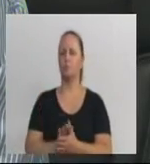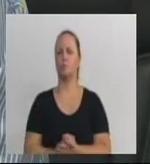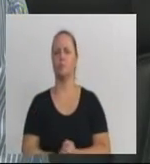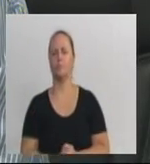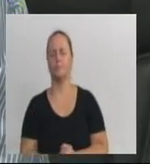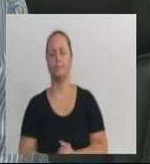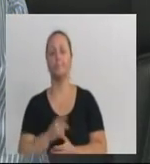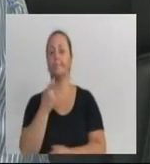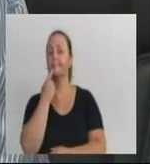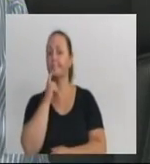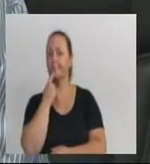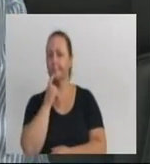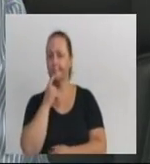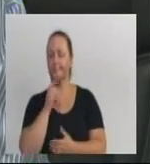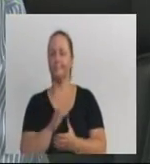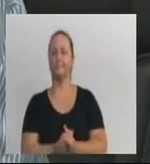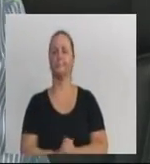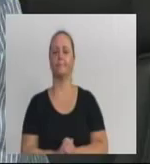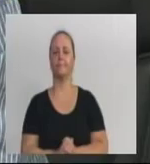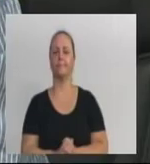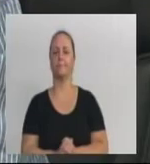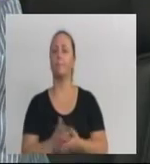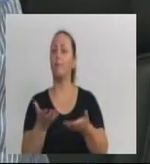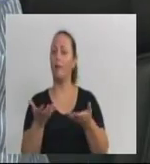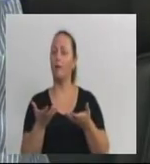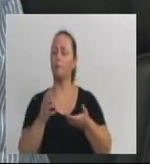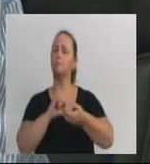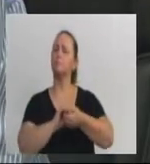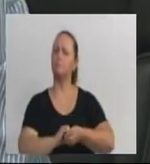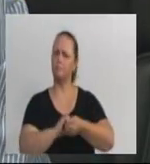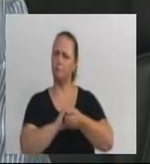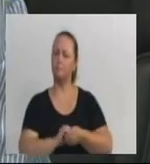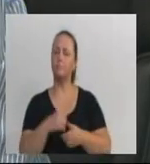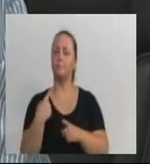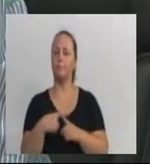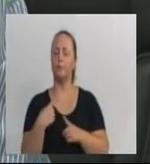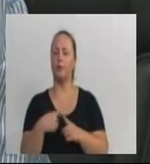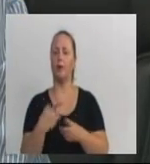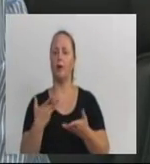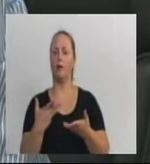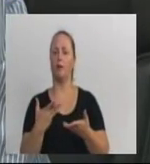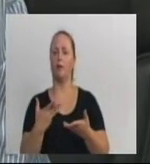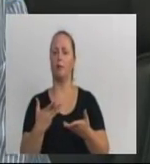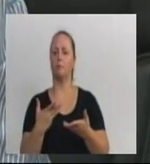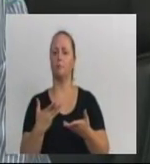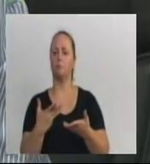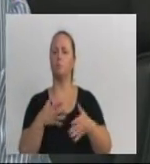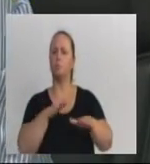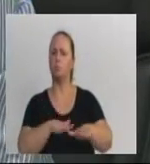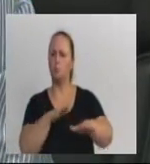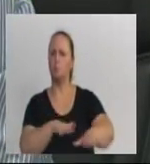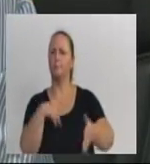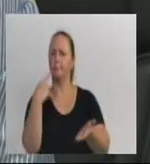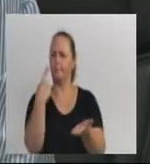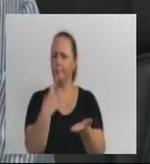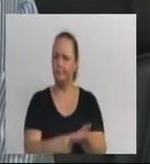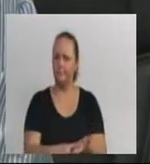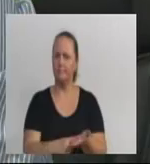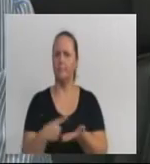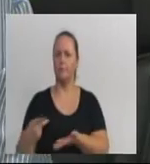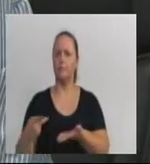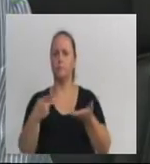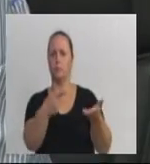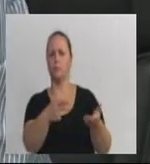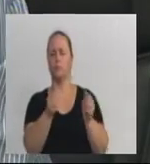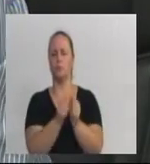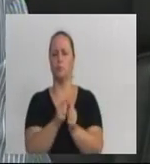Vereador Robinho, eu queria primeiro destacar e parabenizar a Vossa Excelência pela mobilização e por ter marcado, junto com o